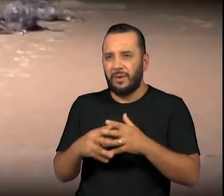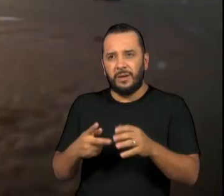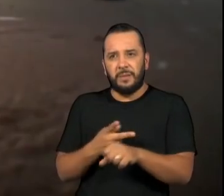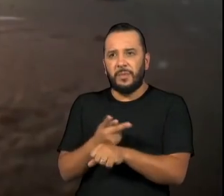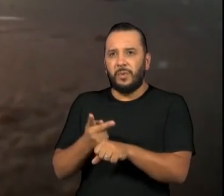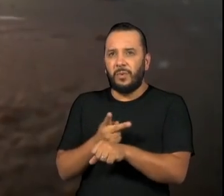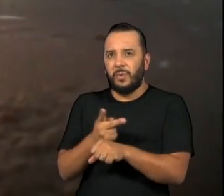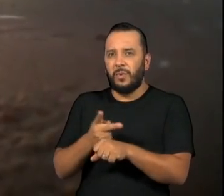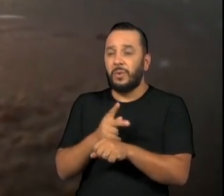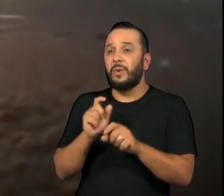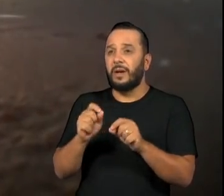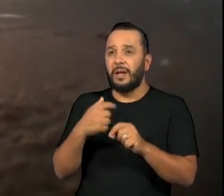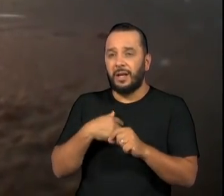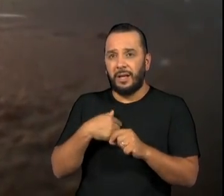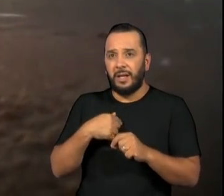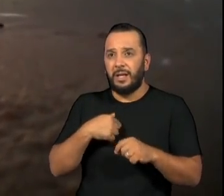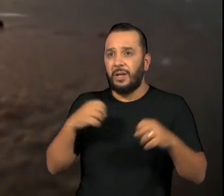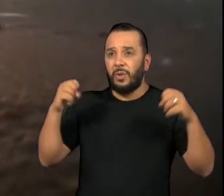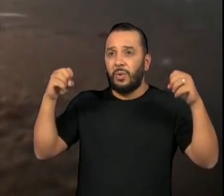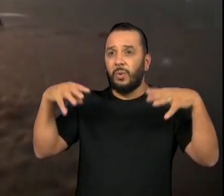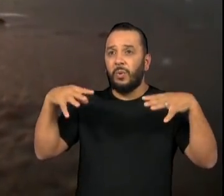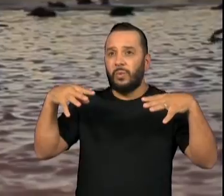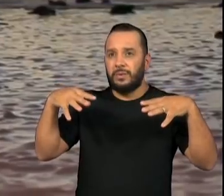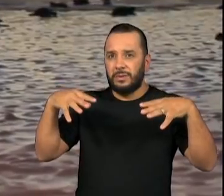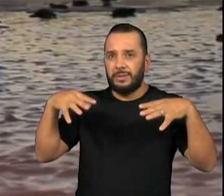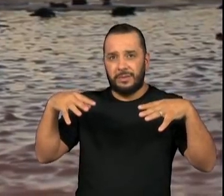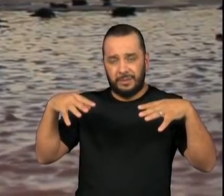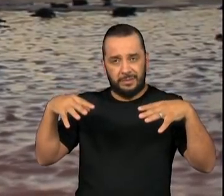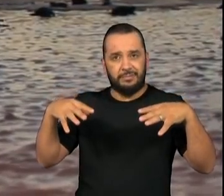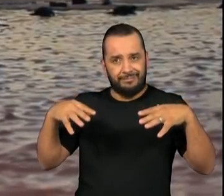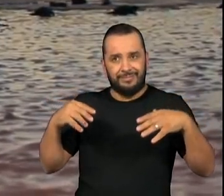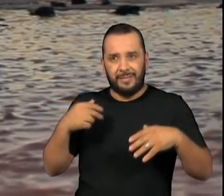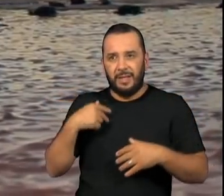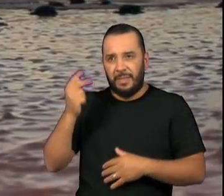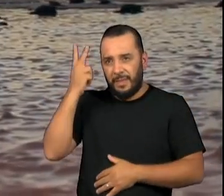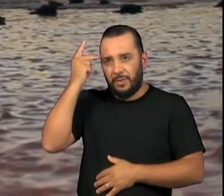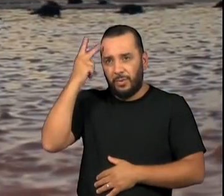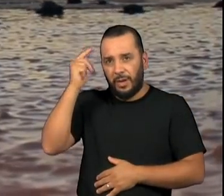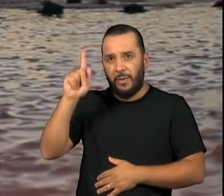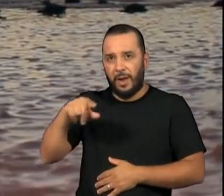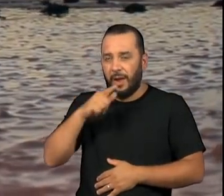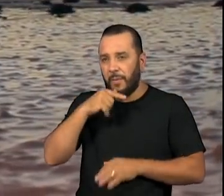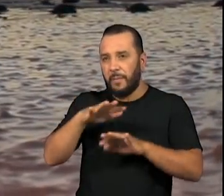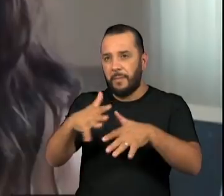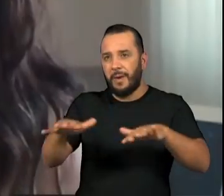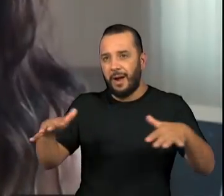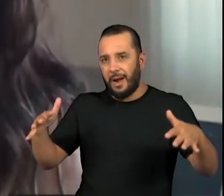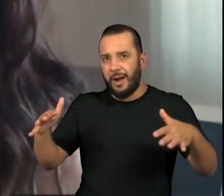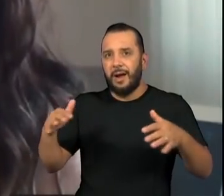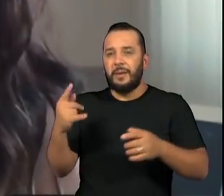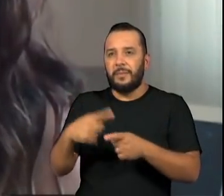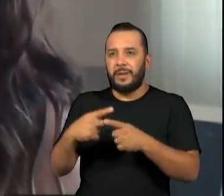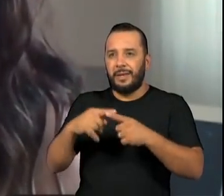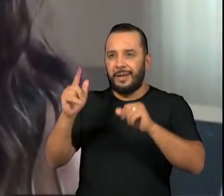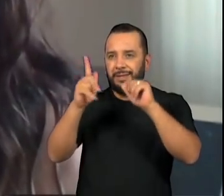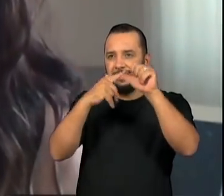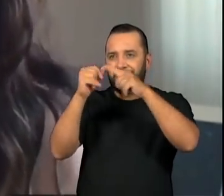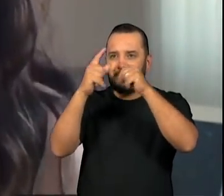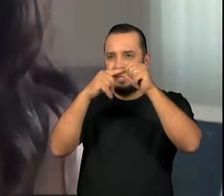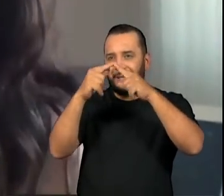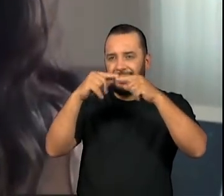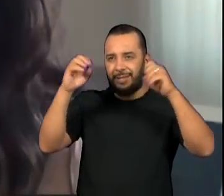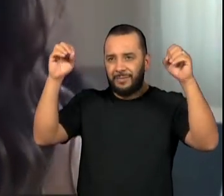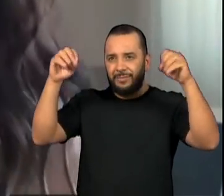automaticamente procuram o lugar mais iluminado, que no ambiente natural é o mar iluminado pelas estrelas, pela luz da